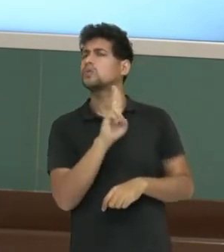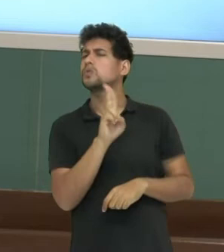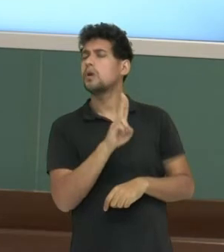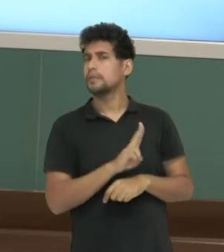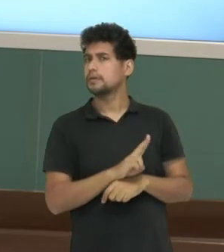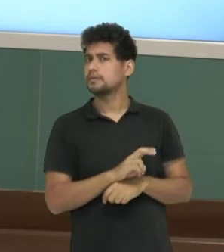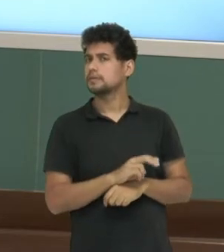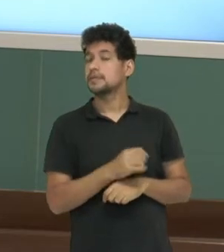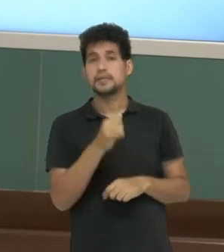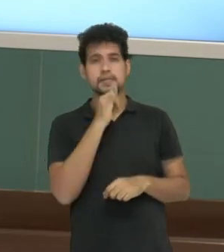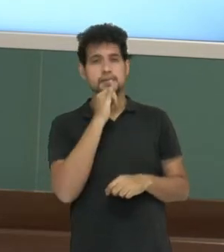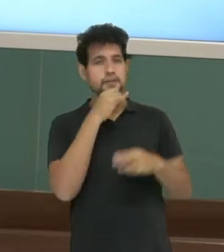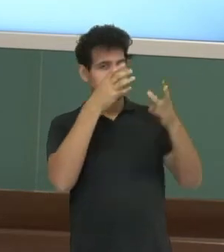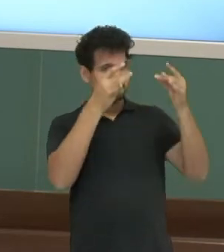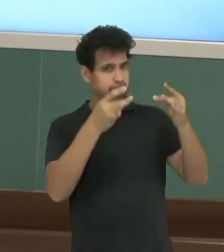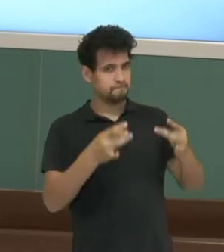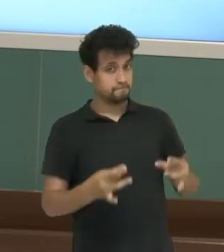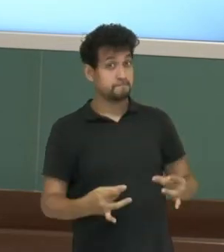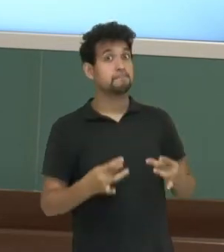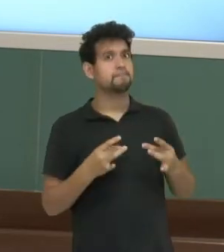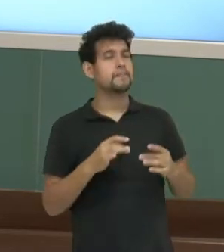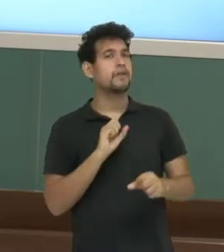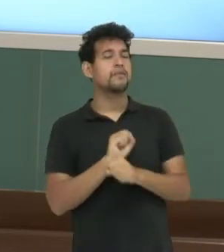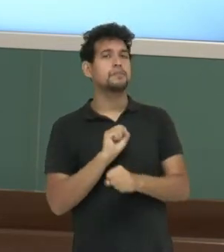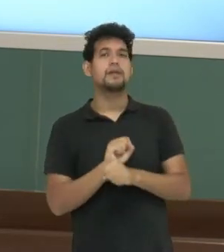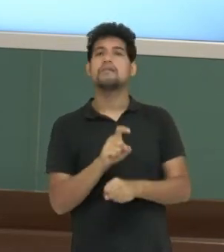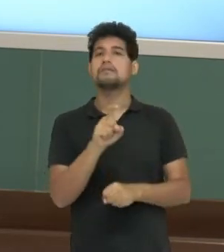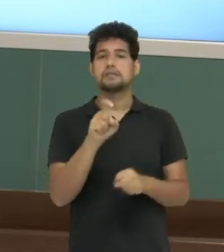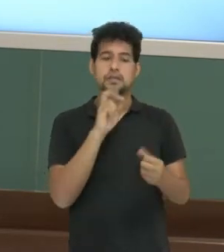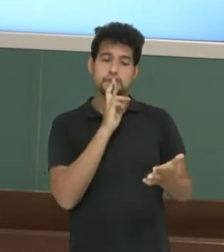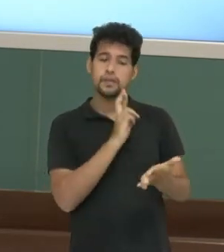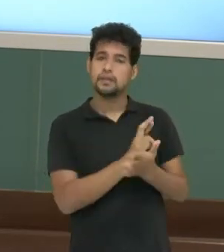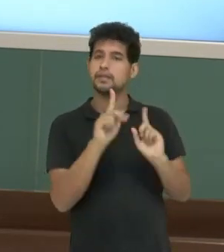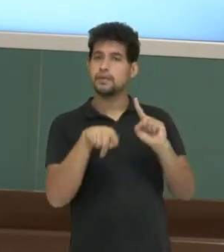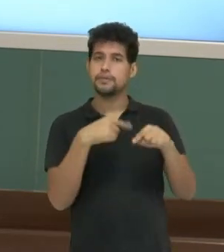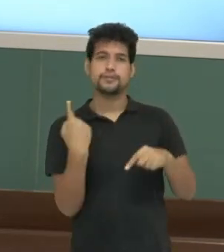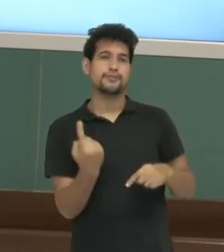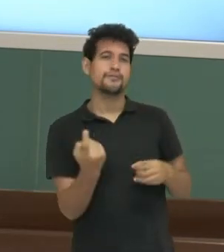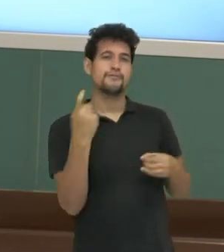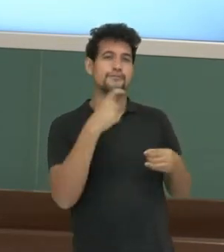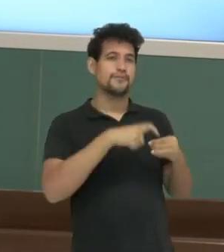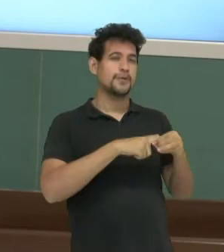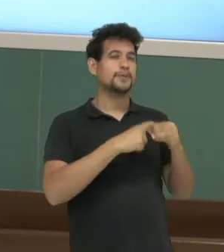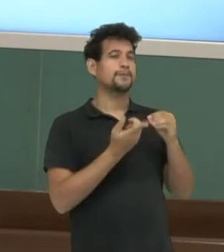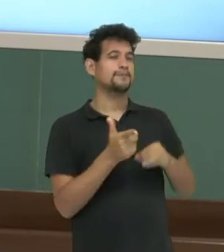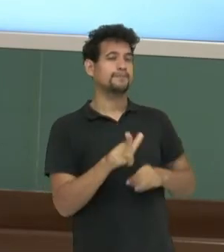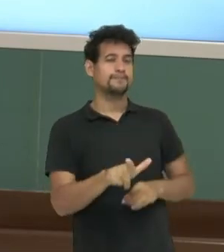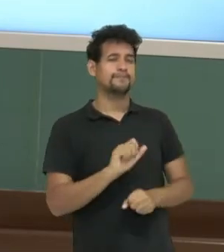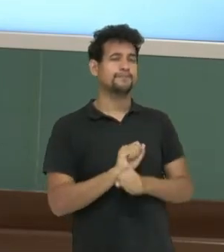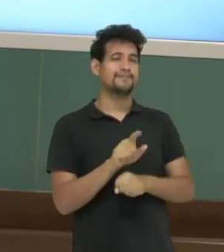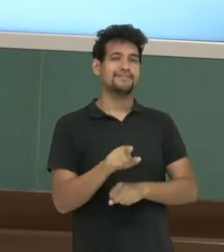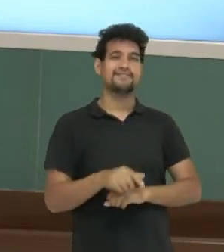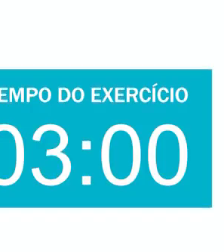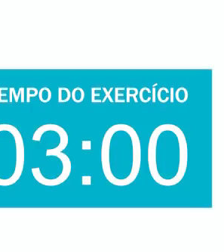Deu alguns exemplos aí. Eu vou dar um tempinho para você anotar e a gente já volta para continuar. Até já!